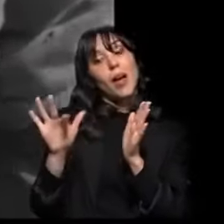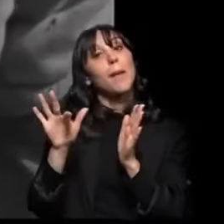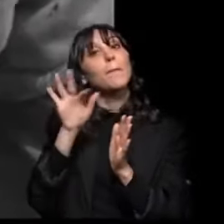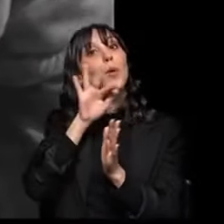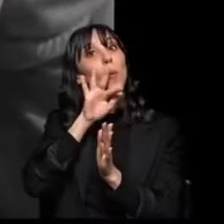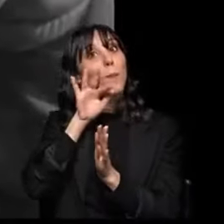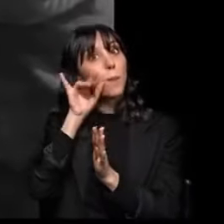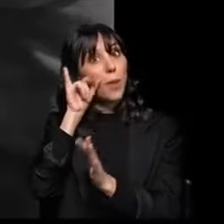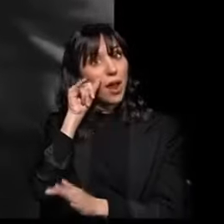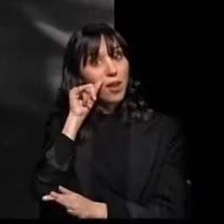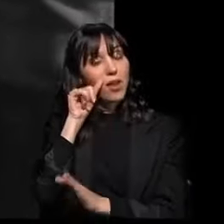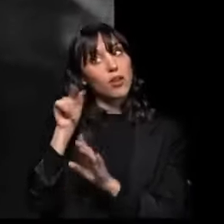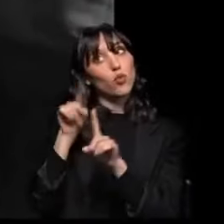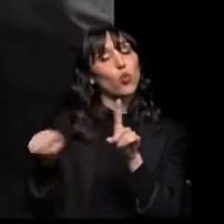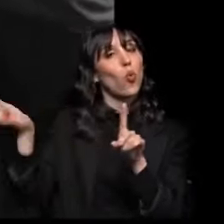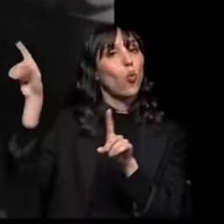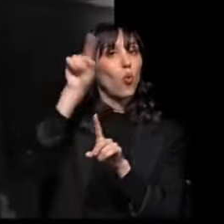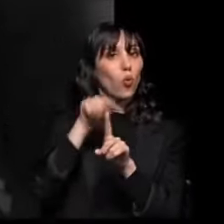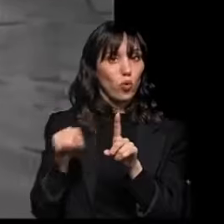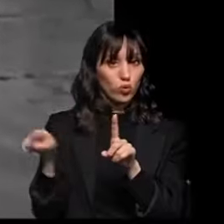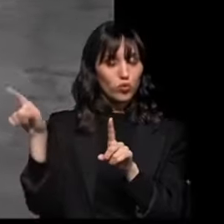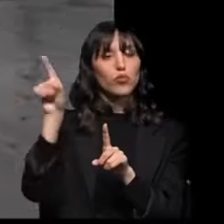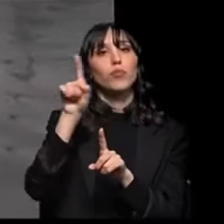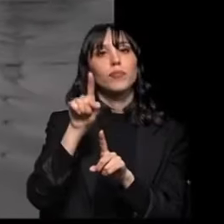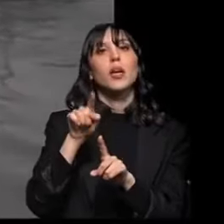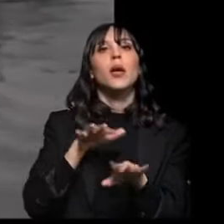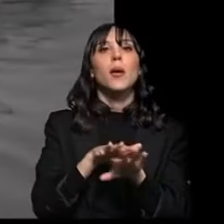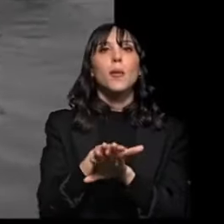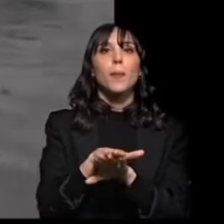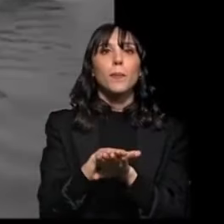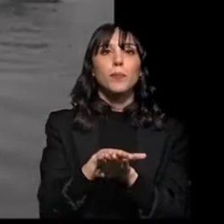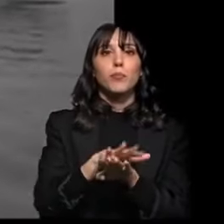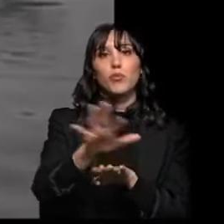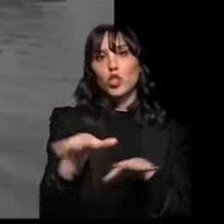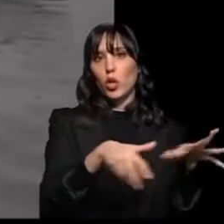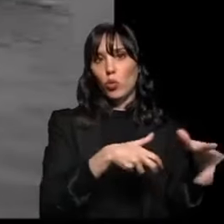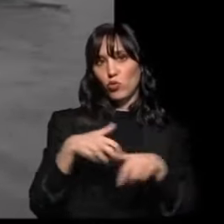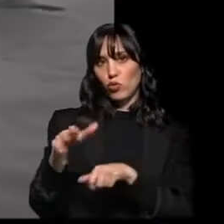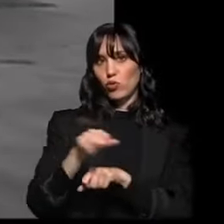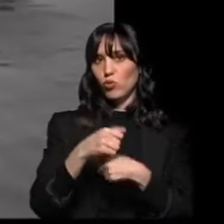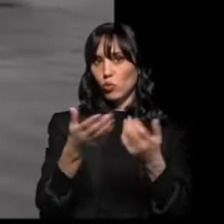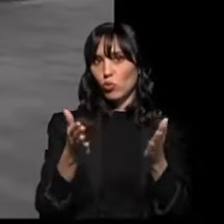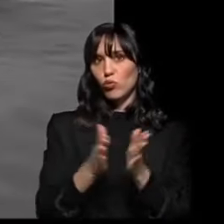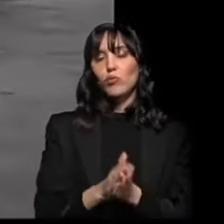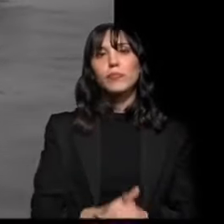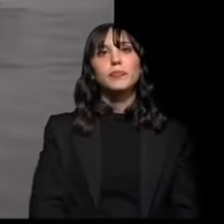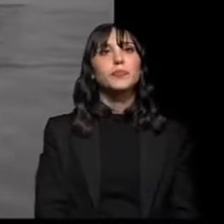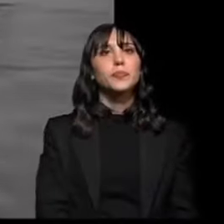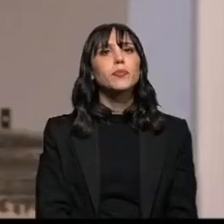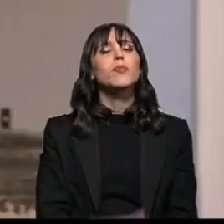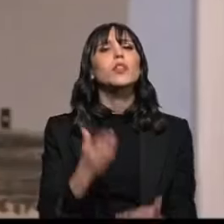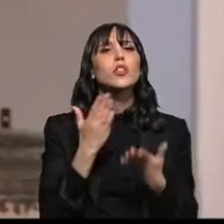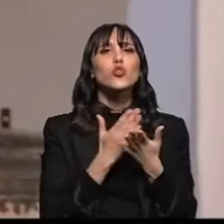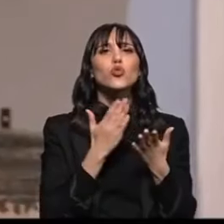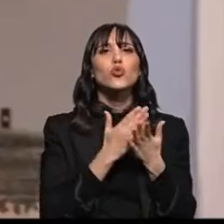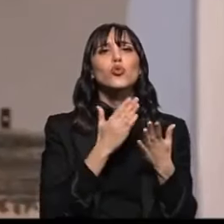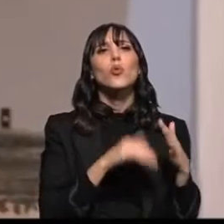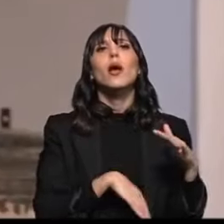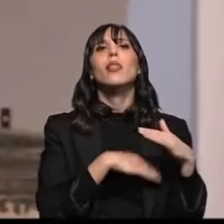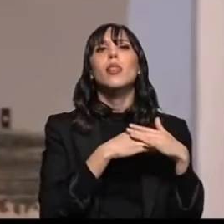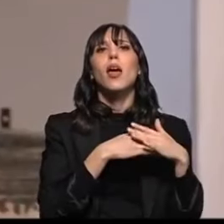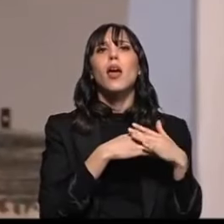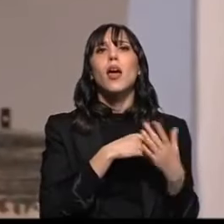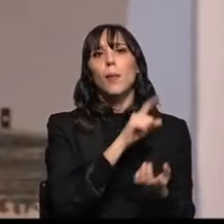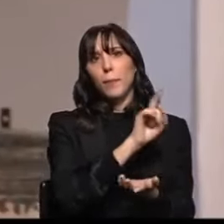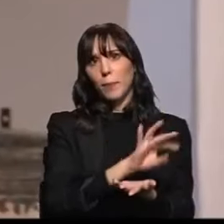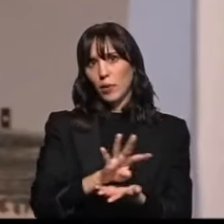todos pescadores, lanchões. Todos pescadores, bem. E como é que a senhora estudou até que ano? Até a quarta. Quarta classe,